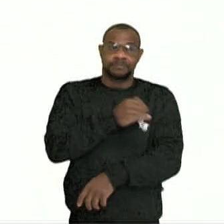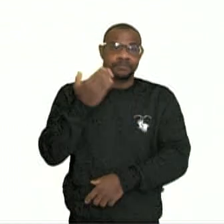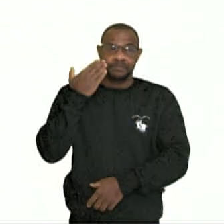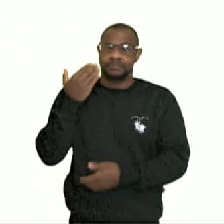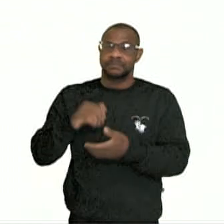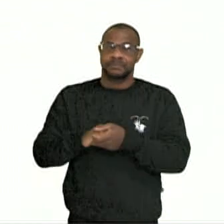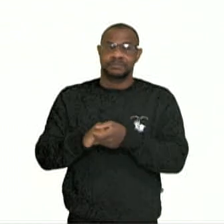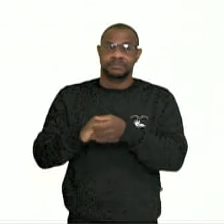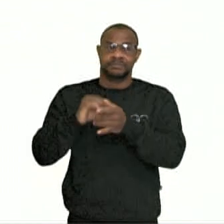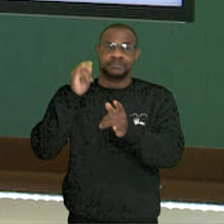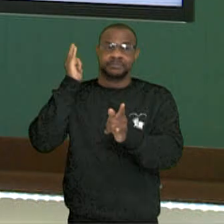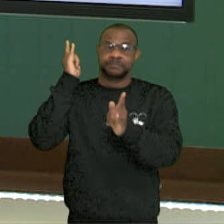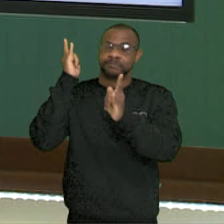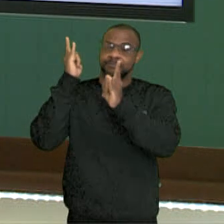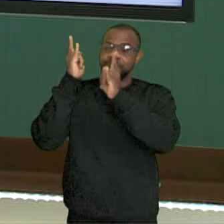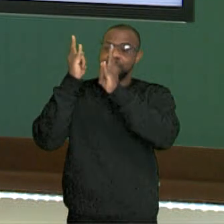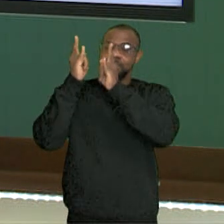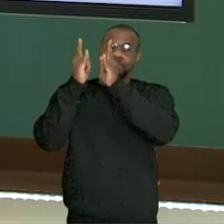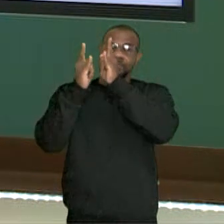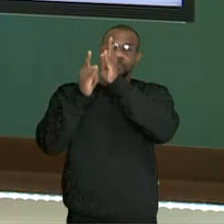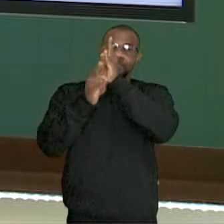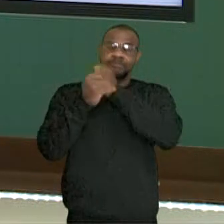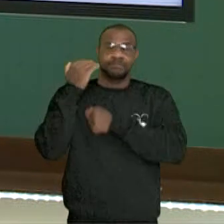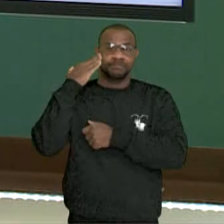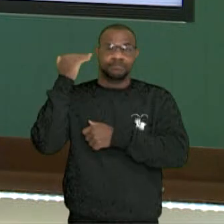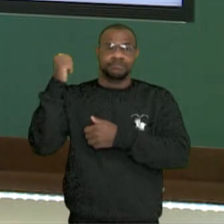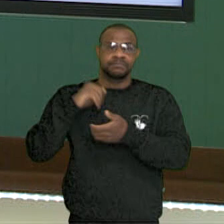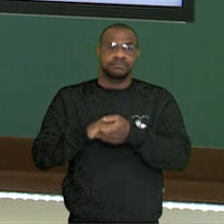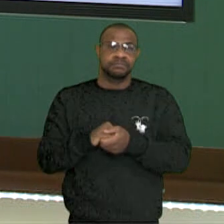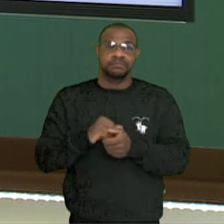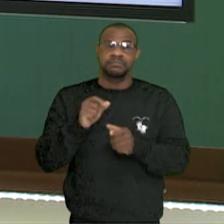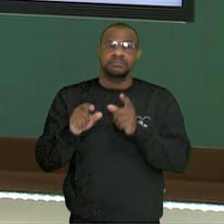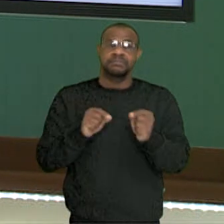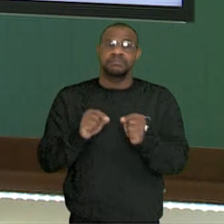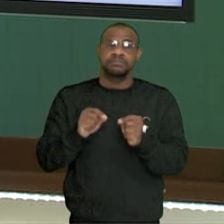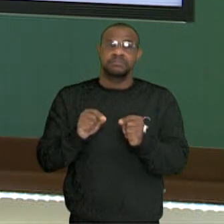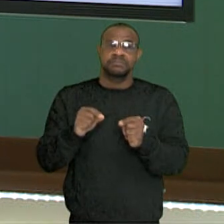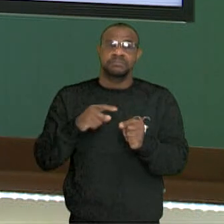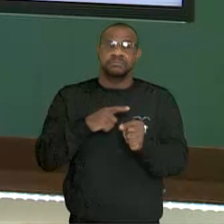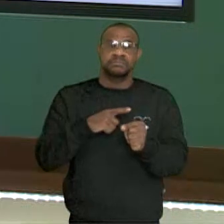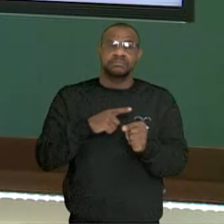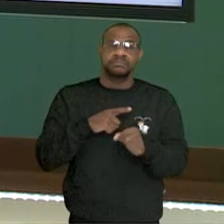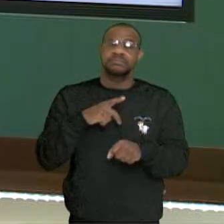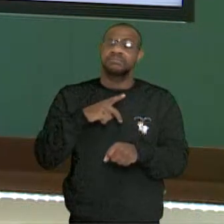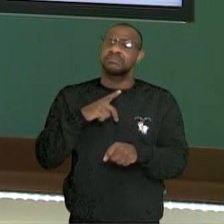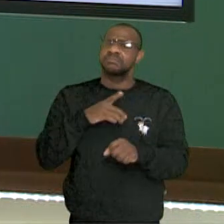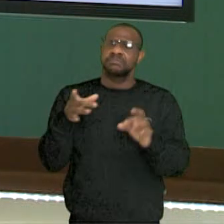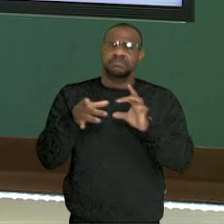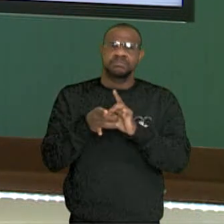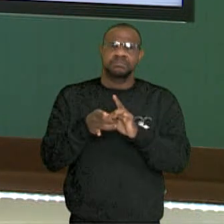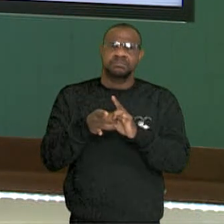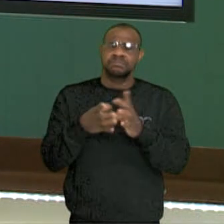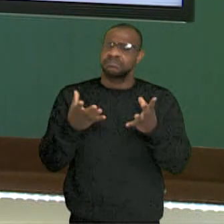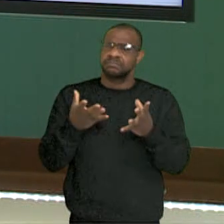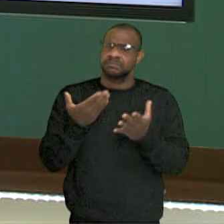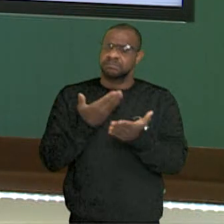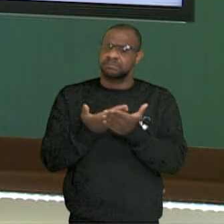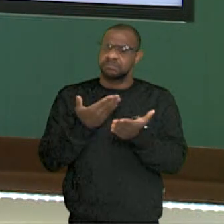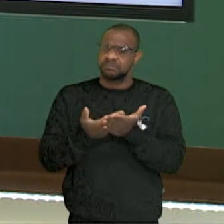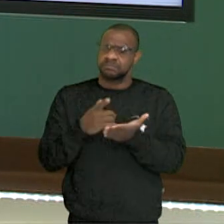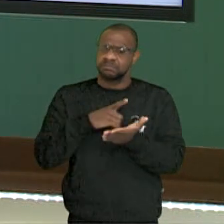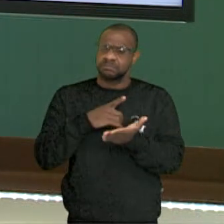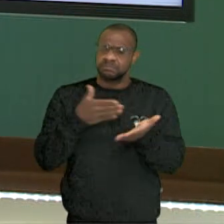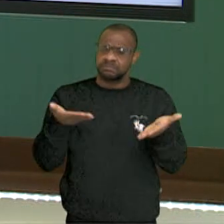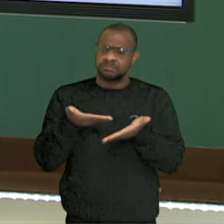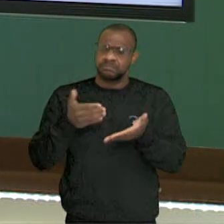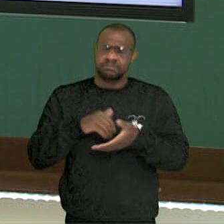famoso pão de açúcar. O que será que esse pão de açúcar tem a ver com essa aula